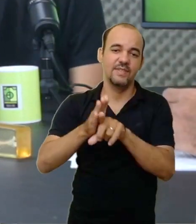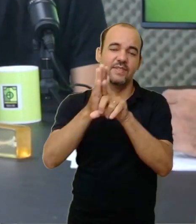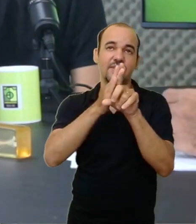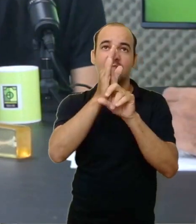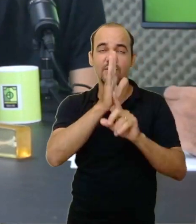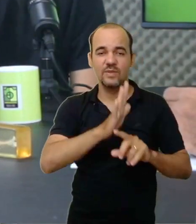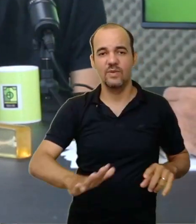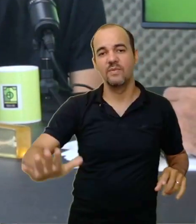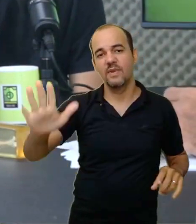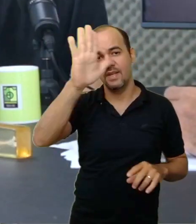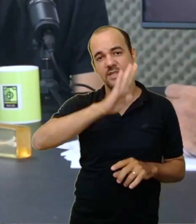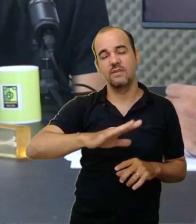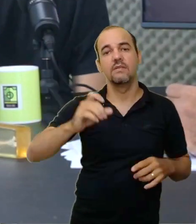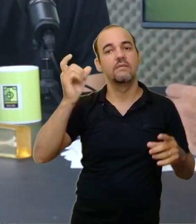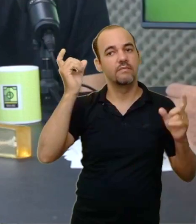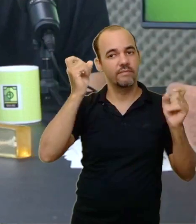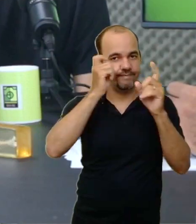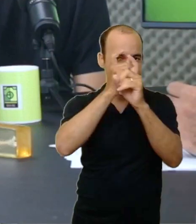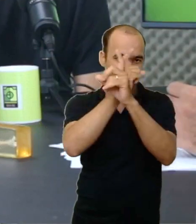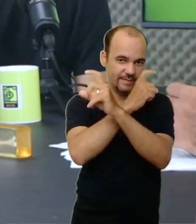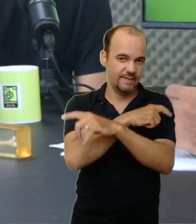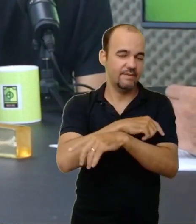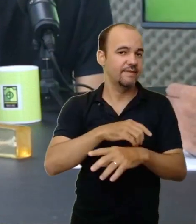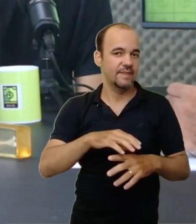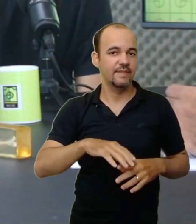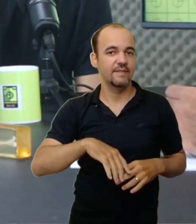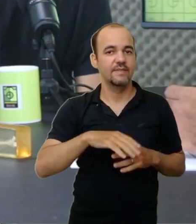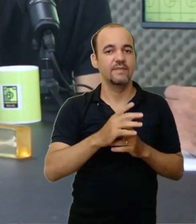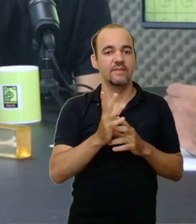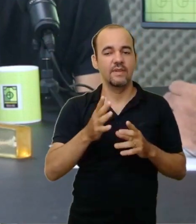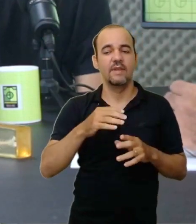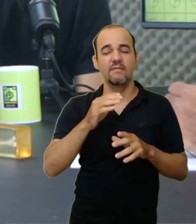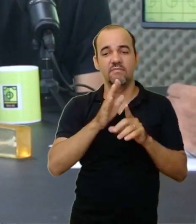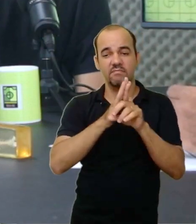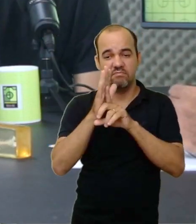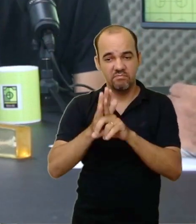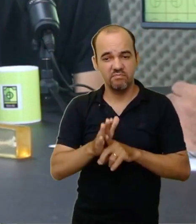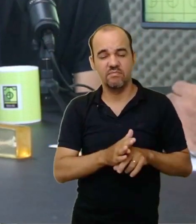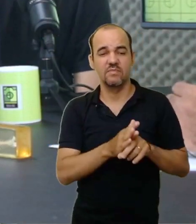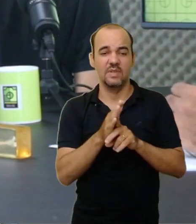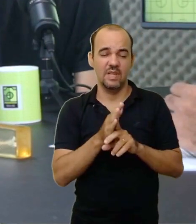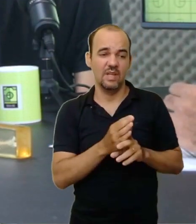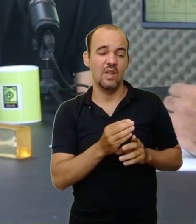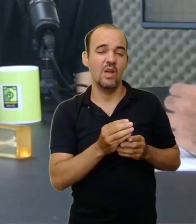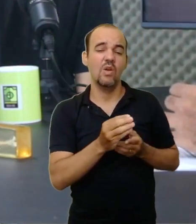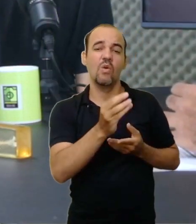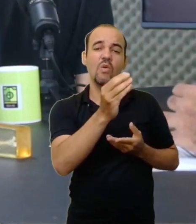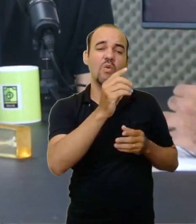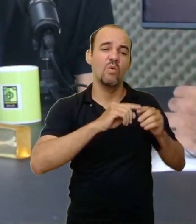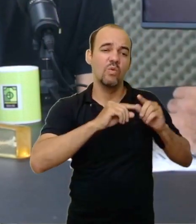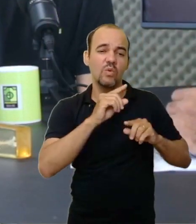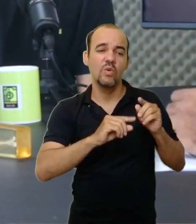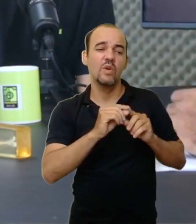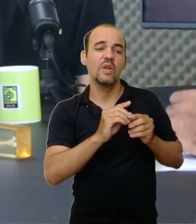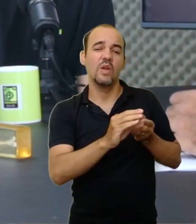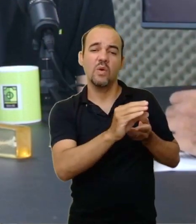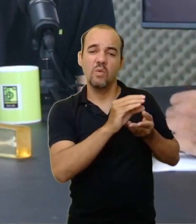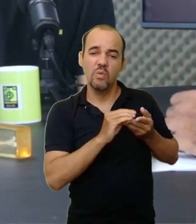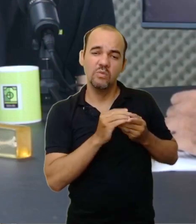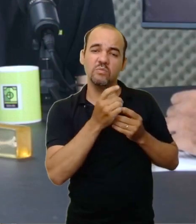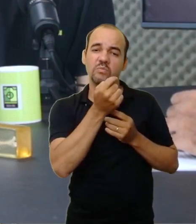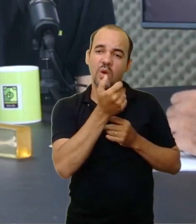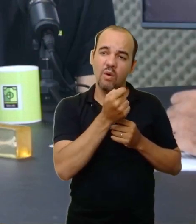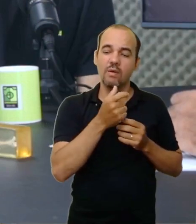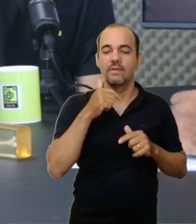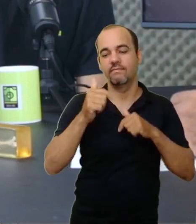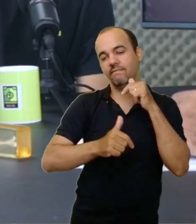Brasil, não é fácil, né? A gente, como eu falei, né, a gente faz muito com pouco que a gente tem, mas é muito